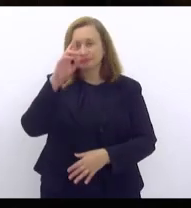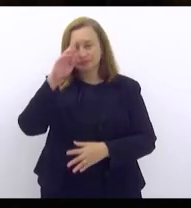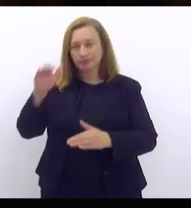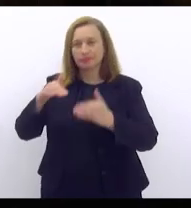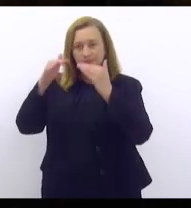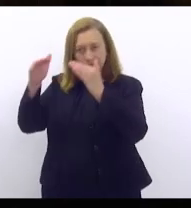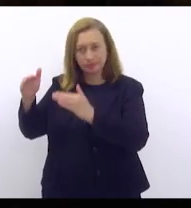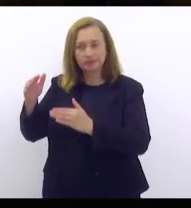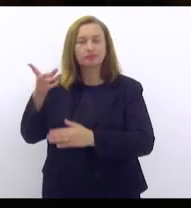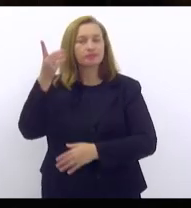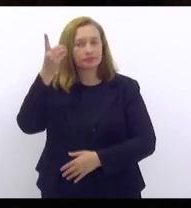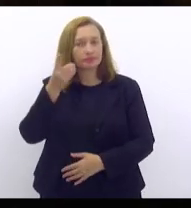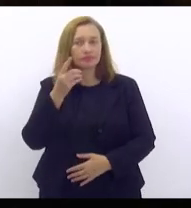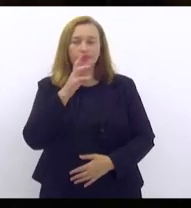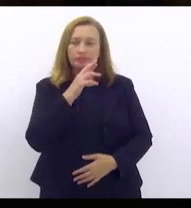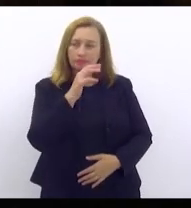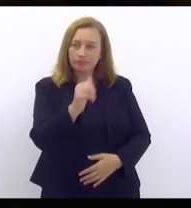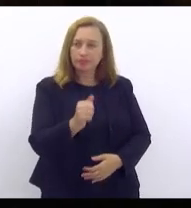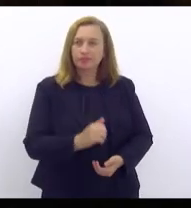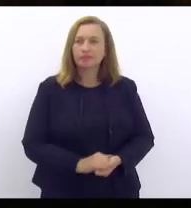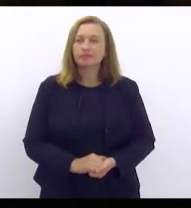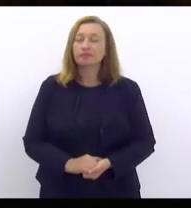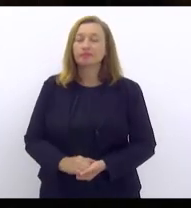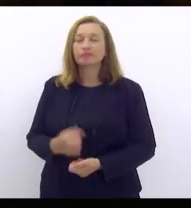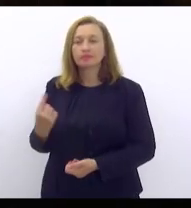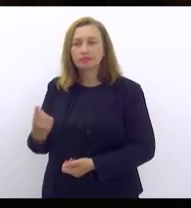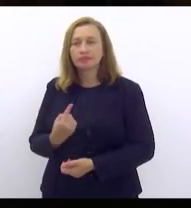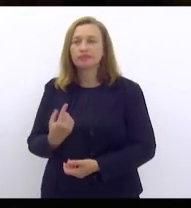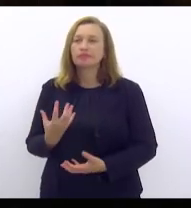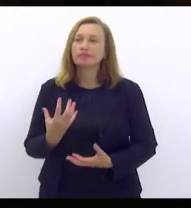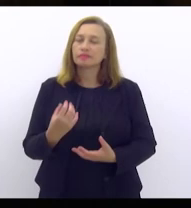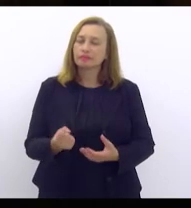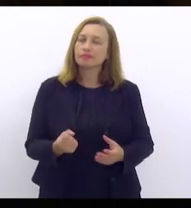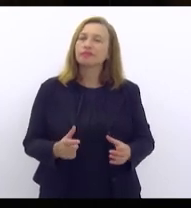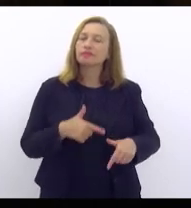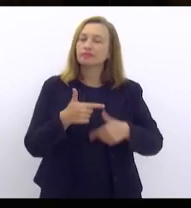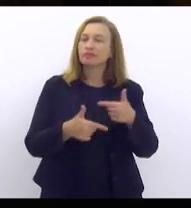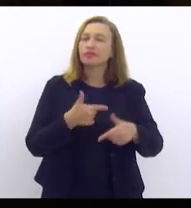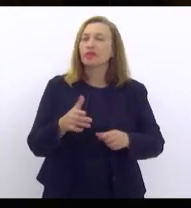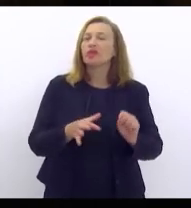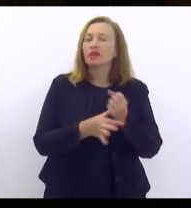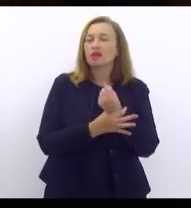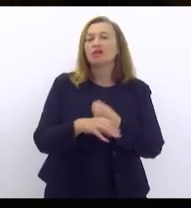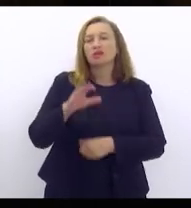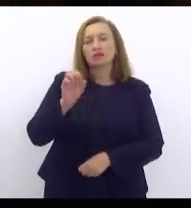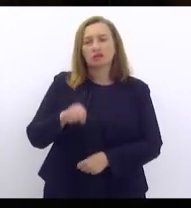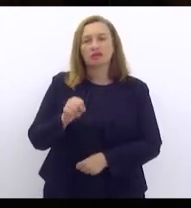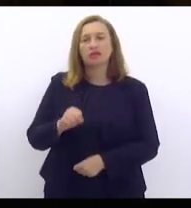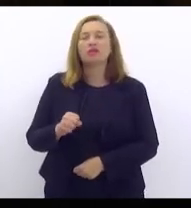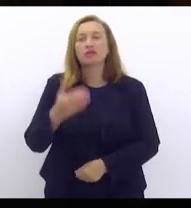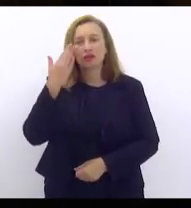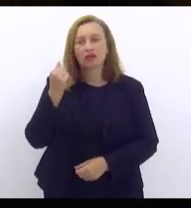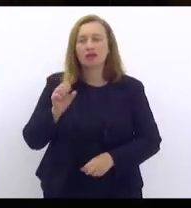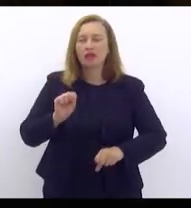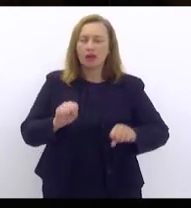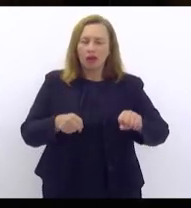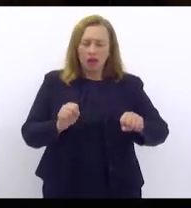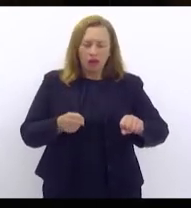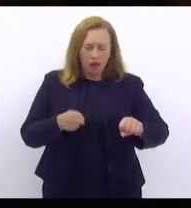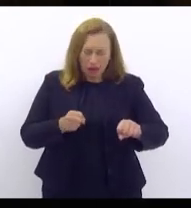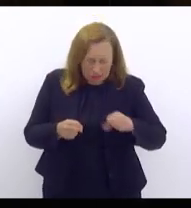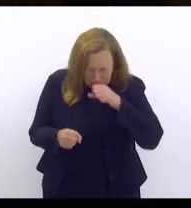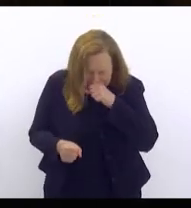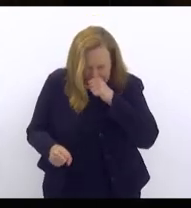Excelência, deputado Rodrigo Amorim, né, nós somos favoráveis às operações de segurança, sim. Nós sabemos que a moto é o maior vetor